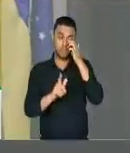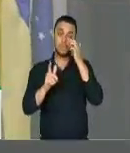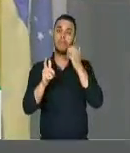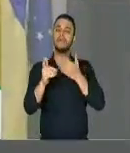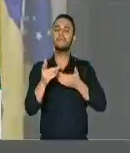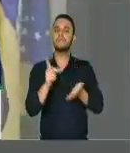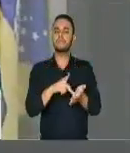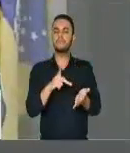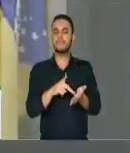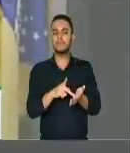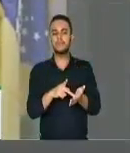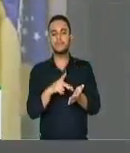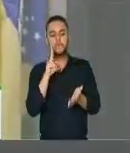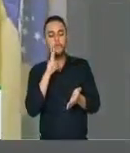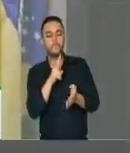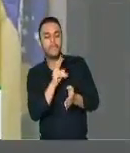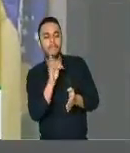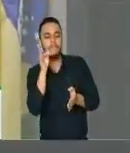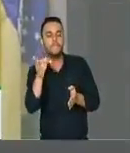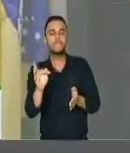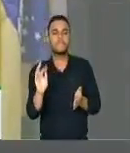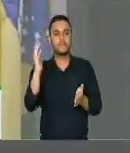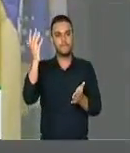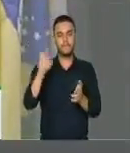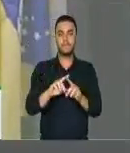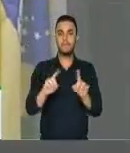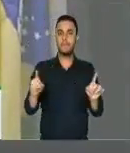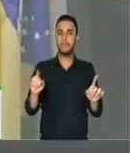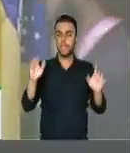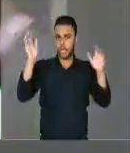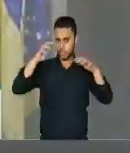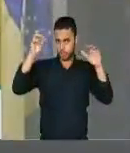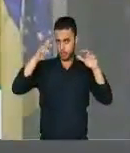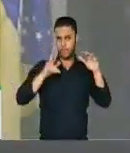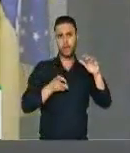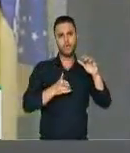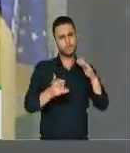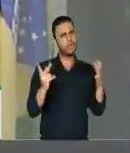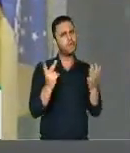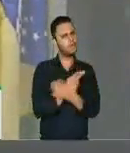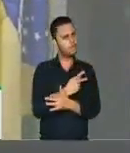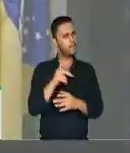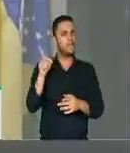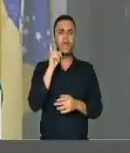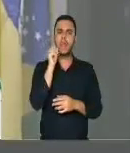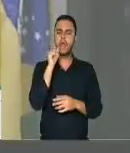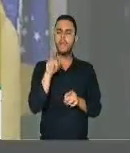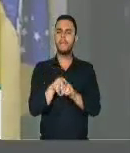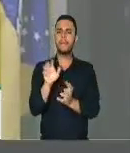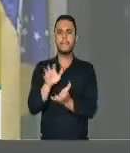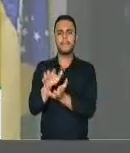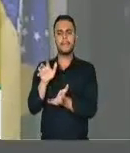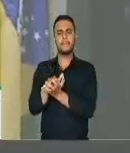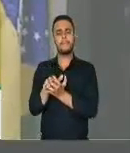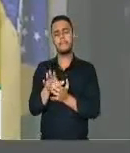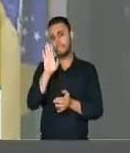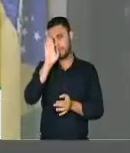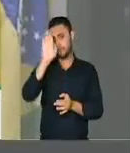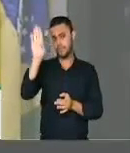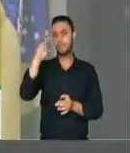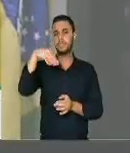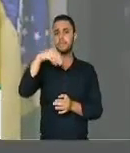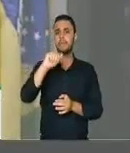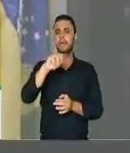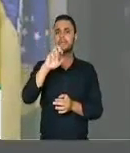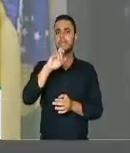atento aos próximos eventos. As chuvas ainda acontecem no estado de Alagoas e de Pernambuco, e especialmente em Maceió,